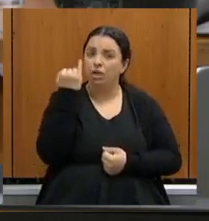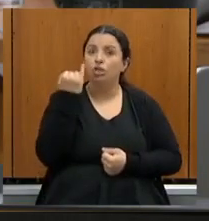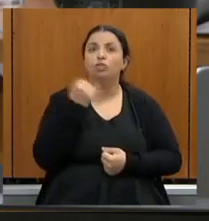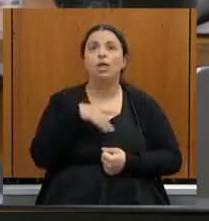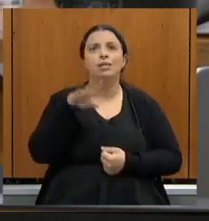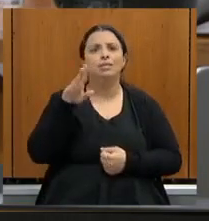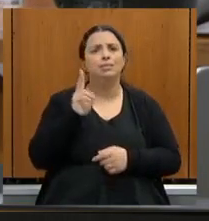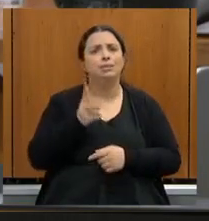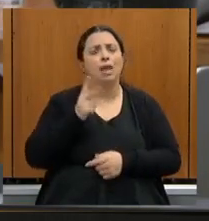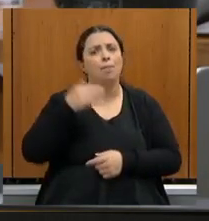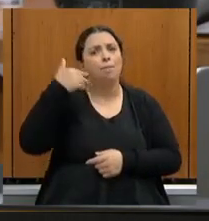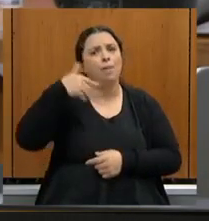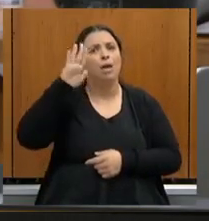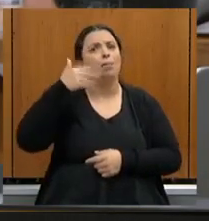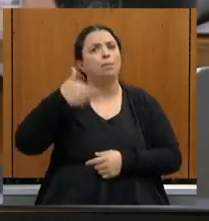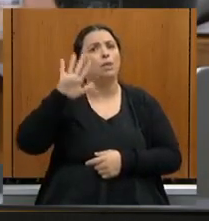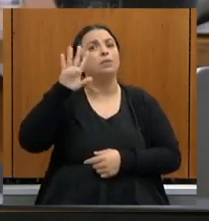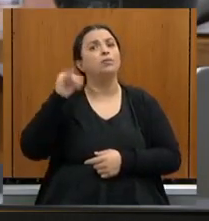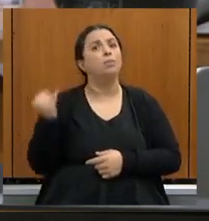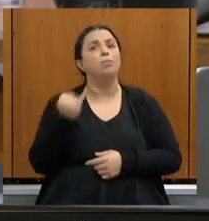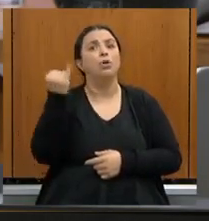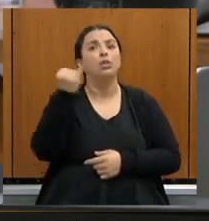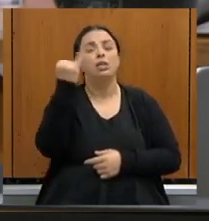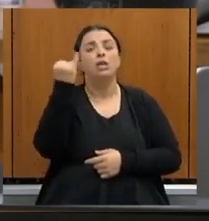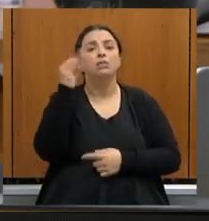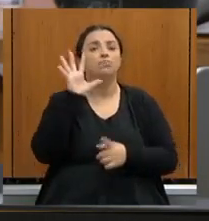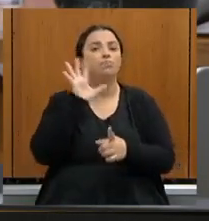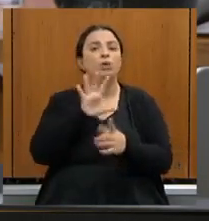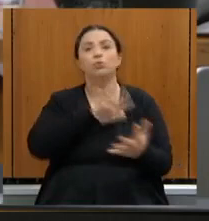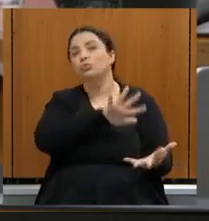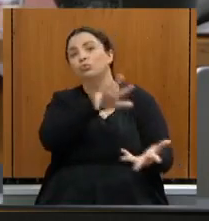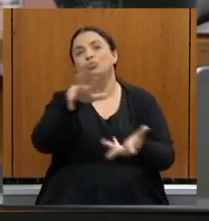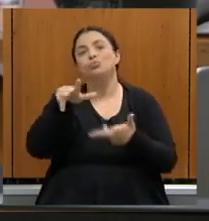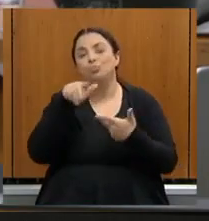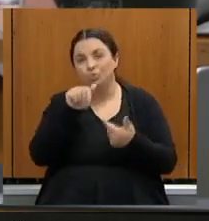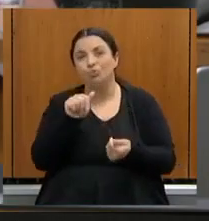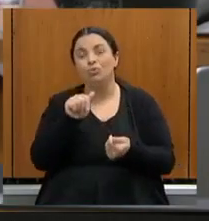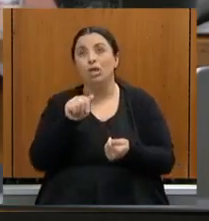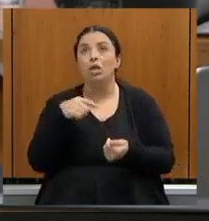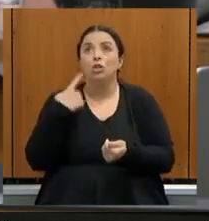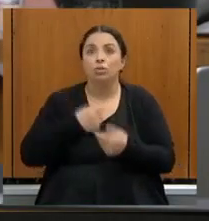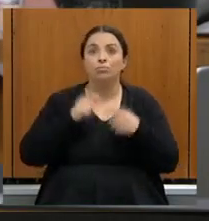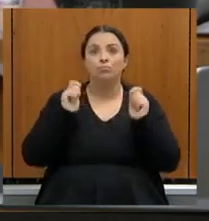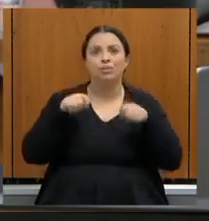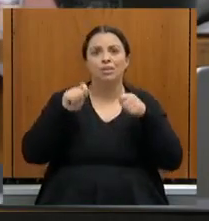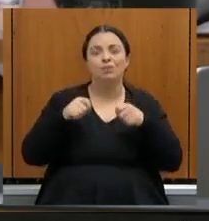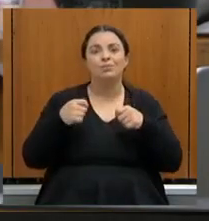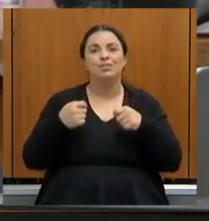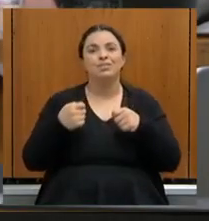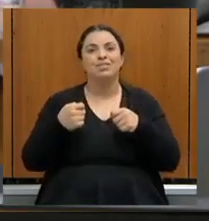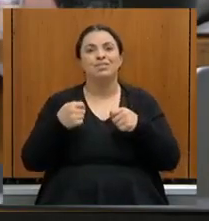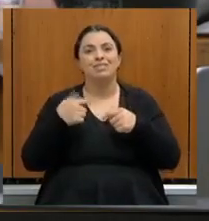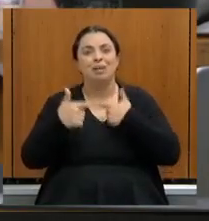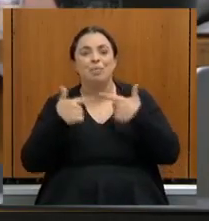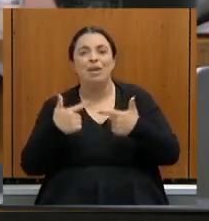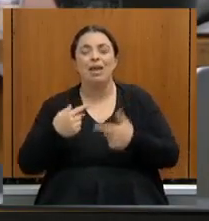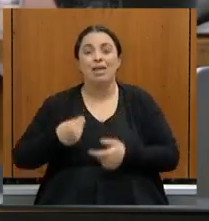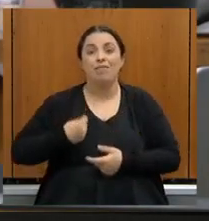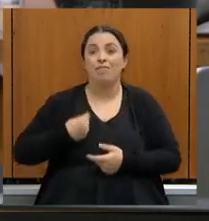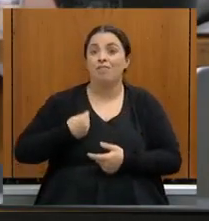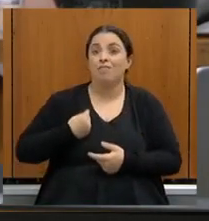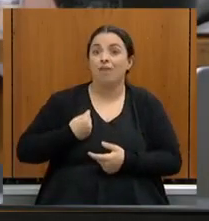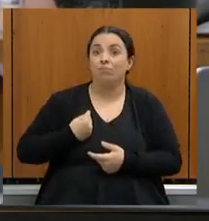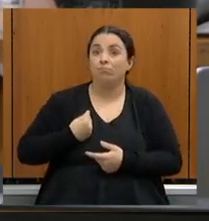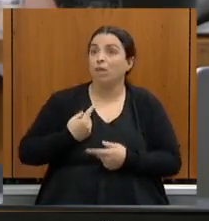mais importância no mundo onde nós vamos poder trabalhar e viver quiçá muitas profissões